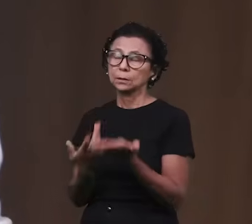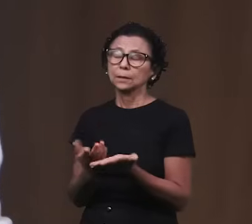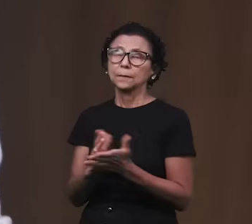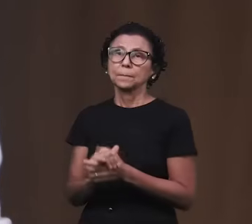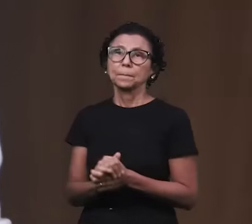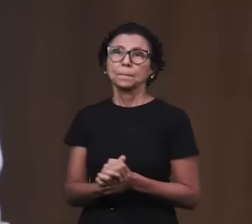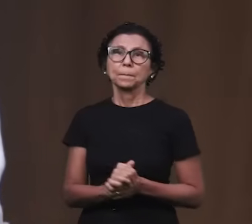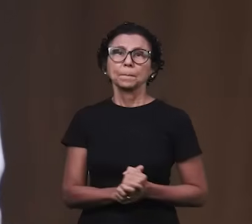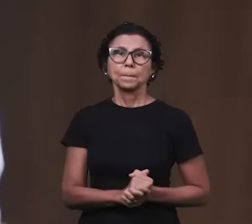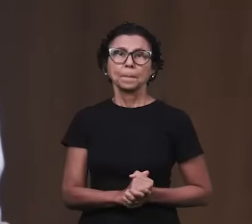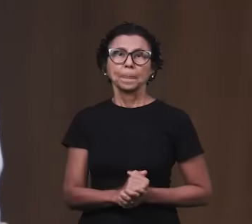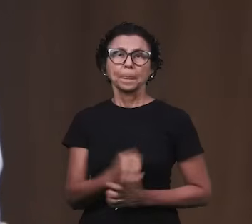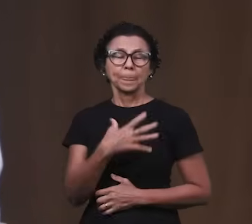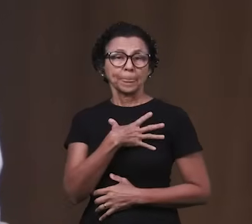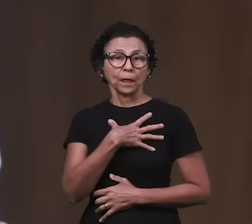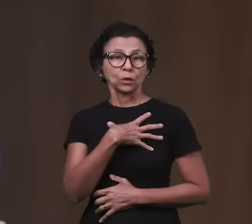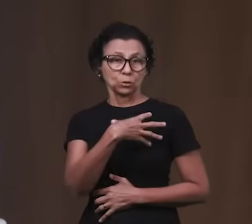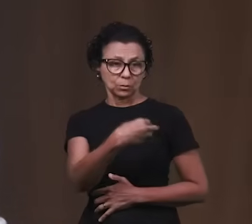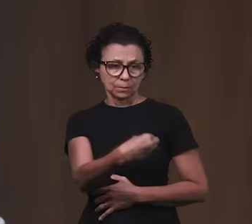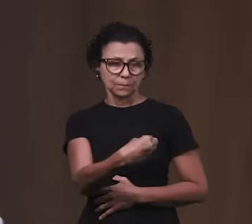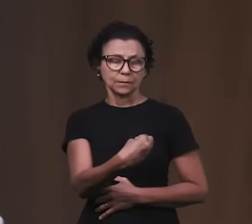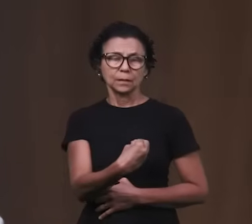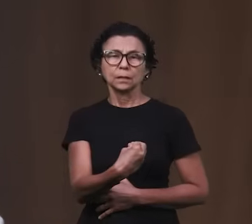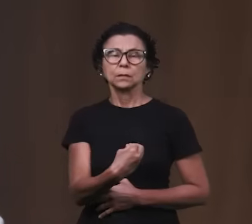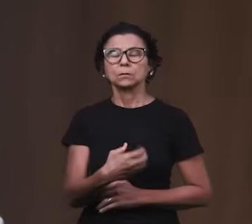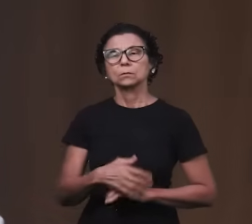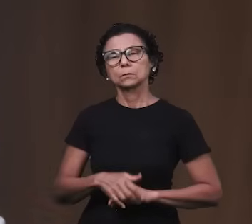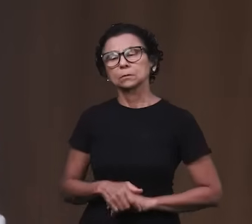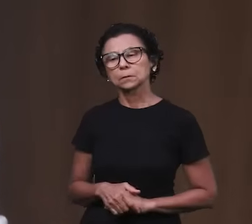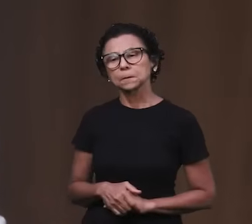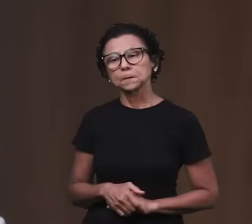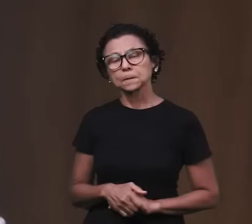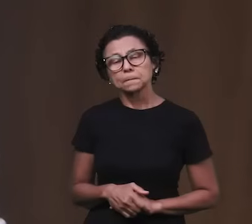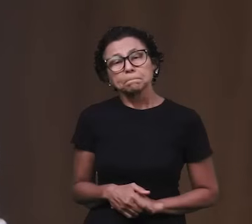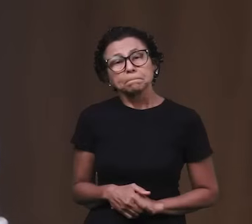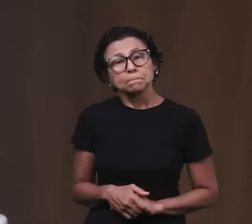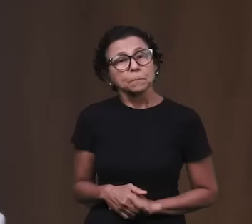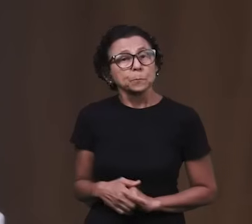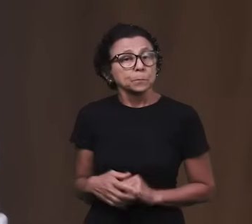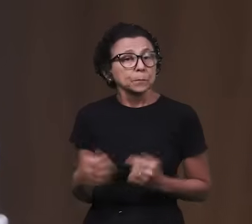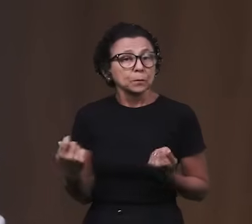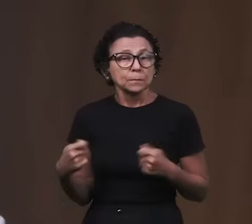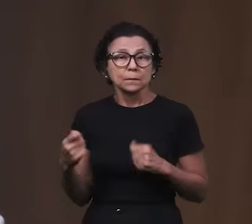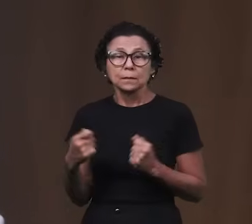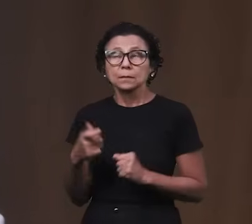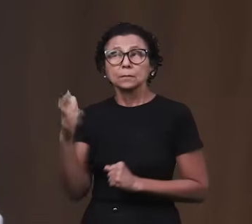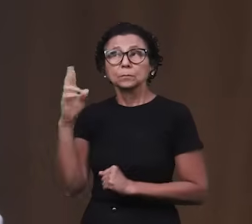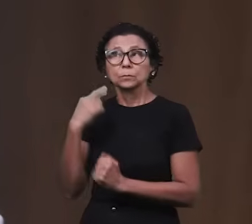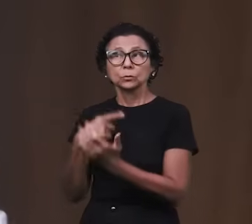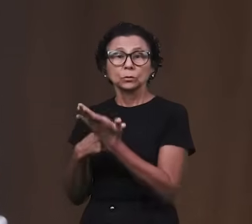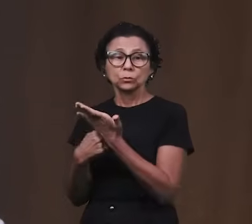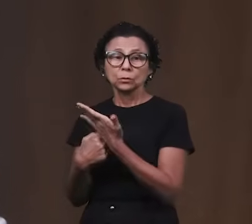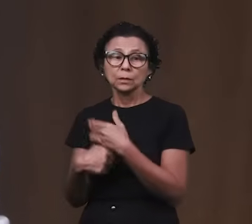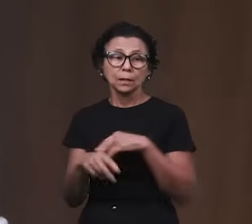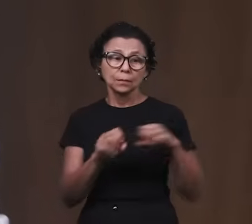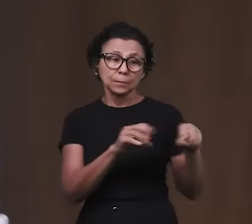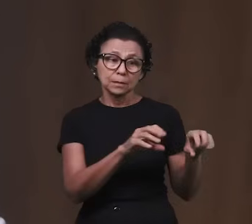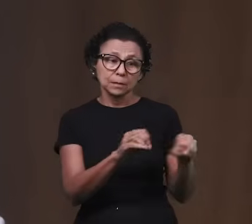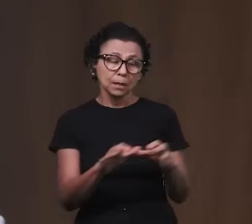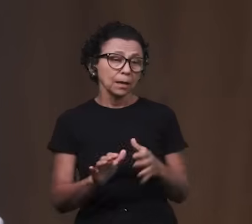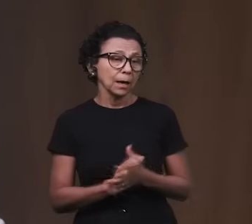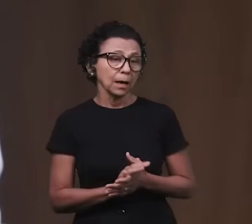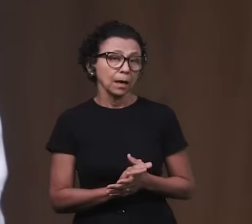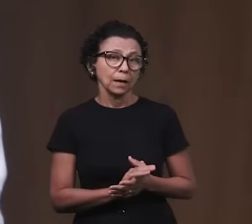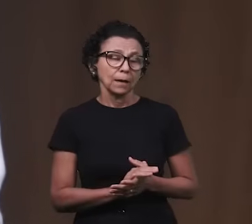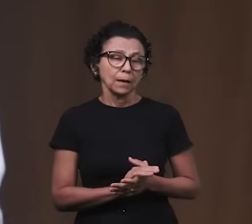só vão alcançar uma bênção se nós orientarmos ele, dirigido pelo Senhor. É o que você leu aí, não é por força nem por violência, mas